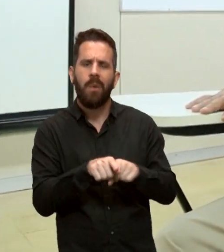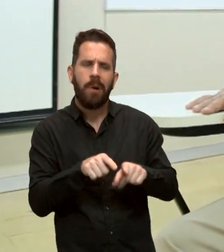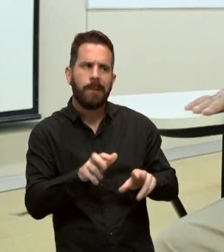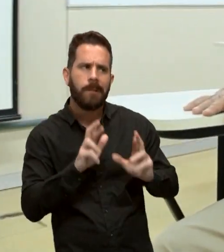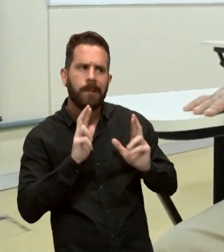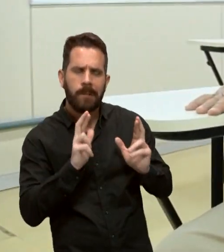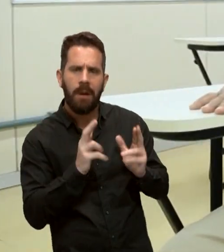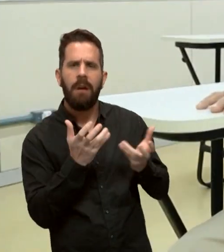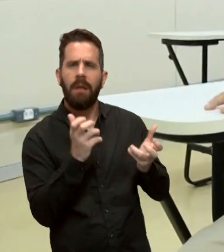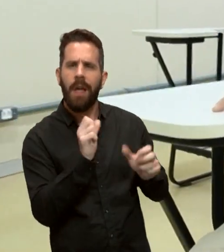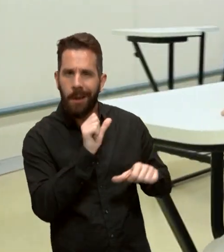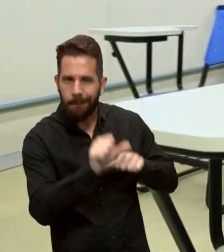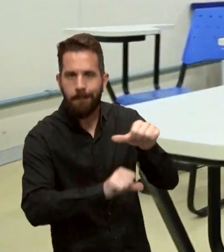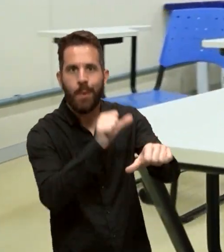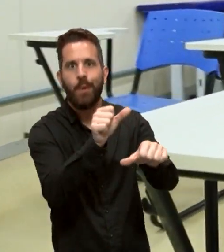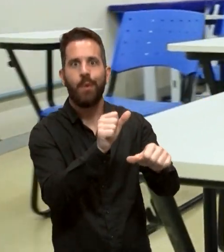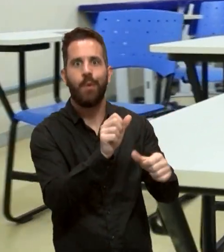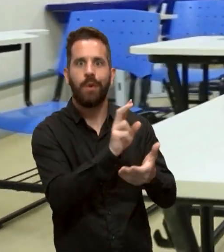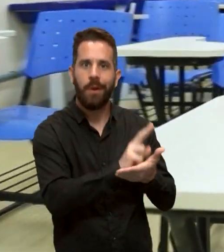de mudanças.